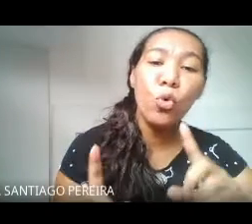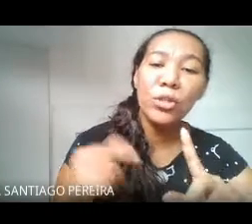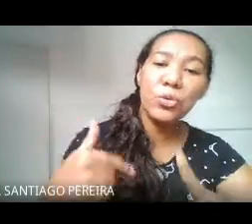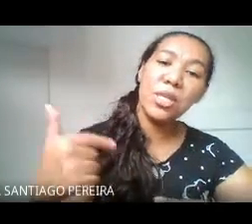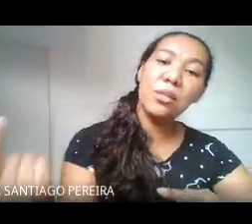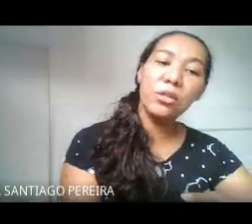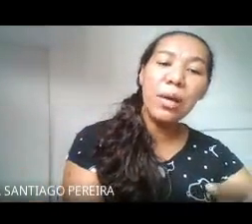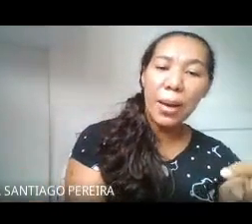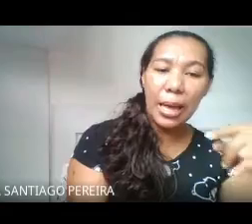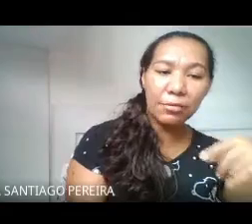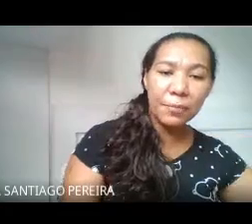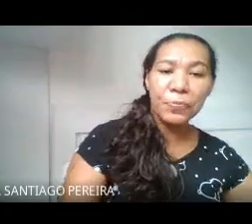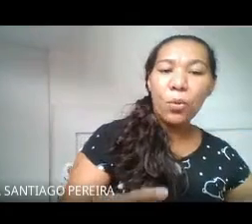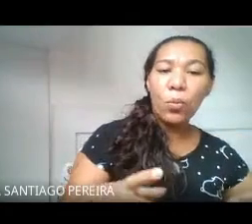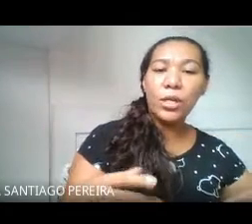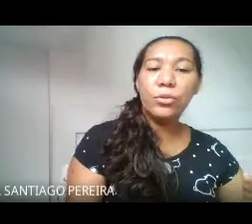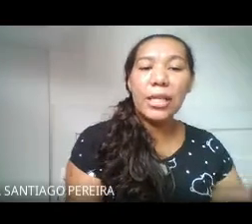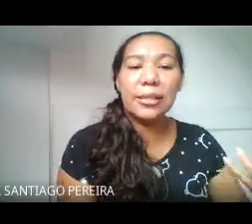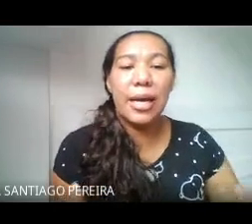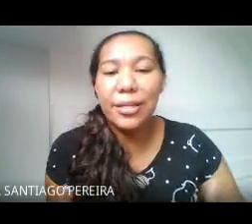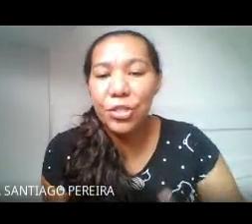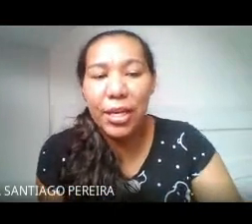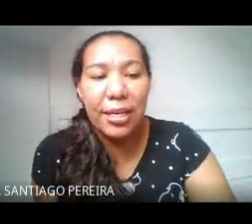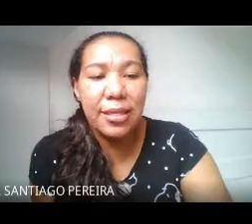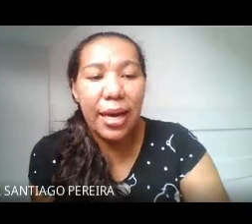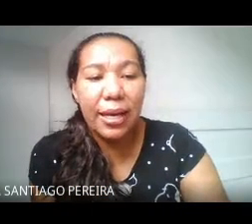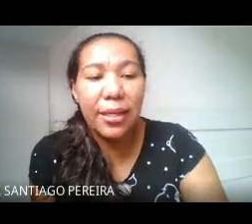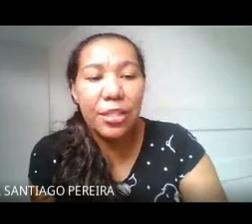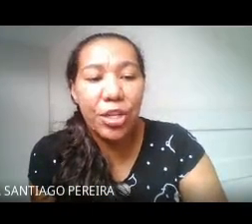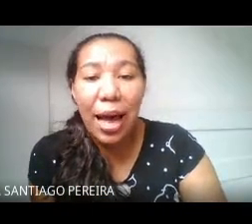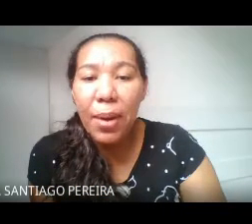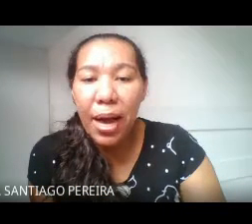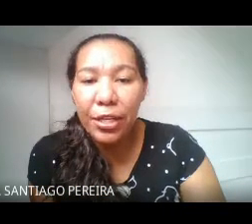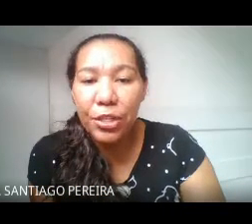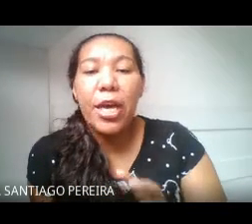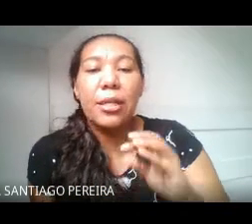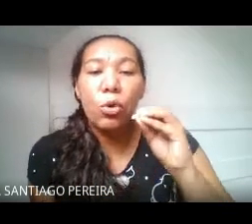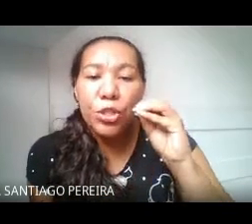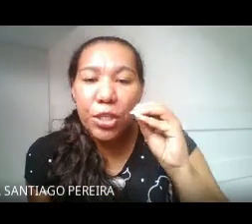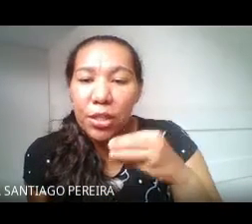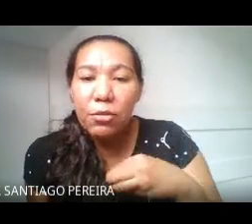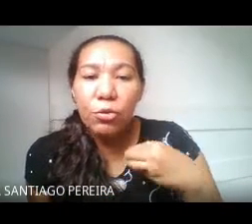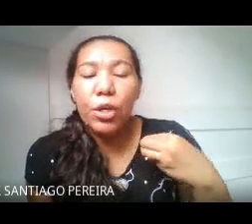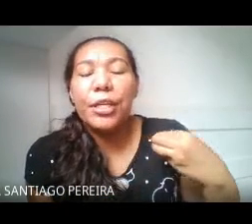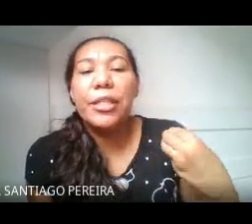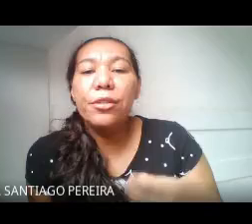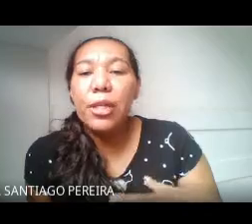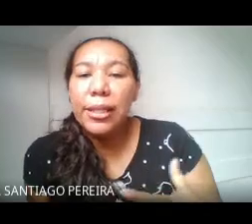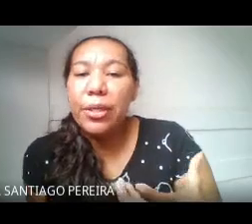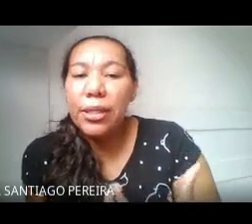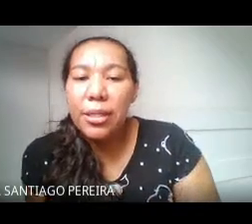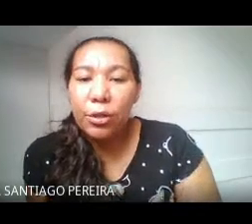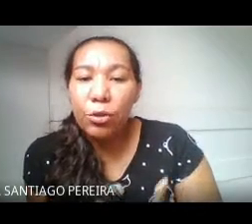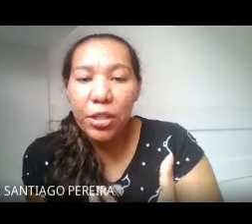Então, ela muda o sentido da palavra quando ela traz essa característica a mais. Então, o objetivo